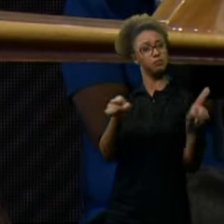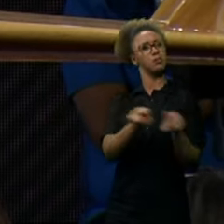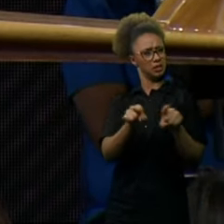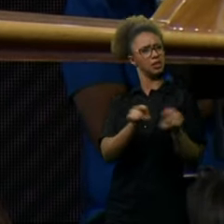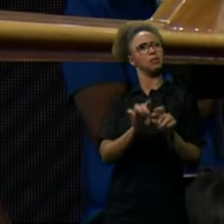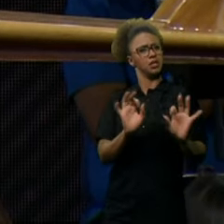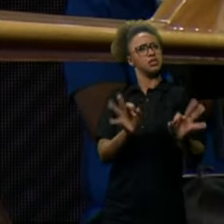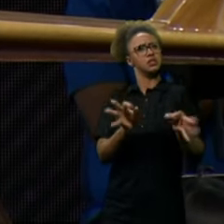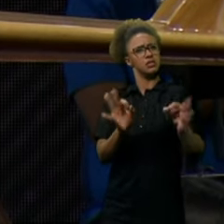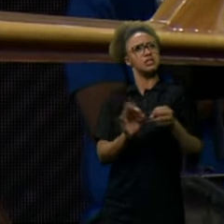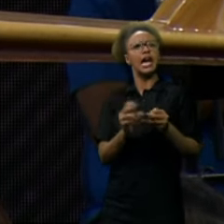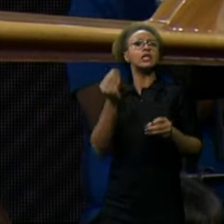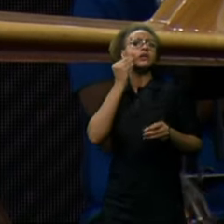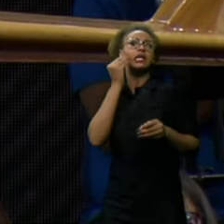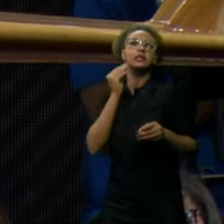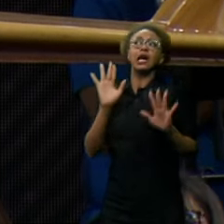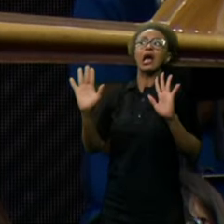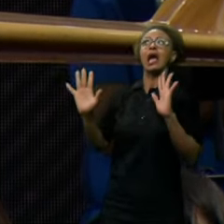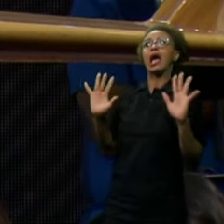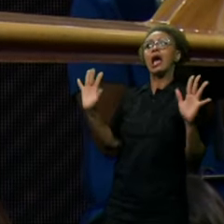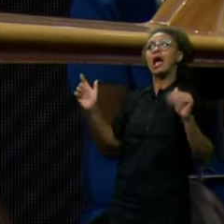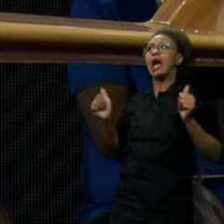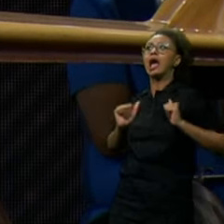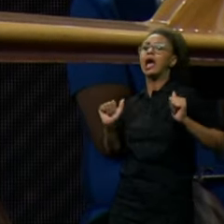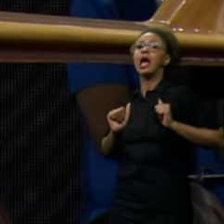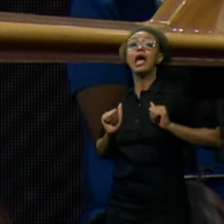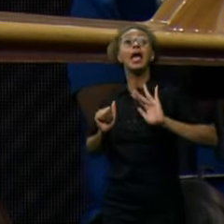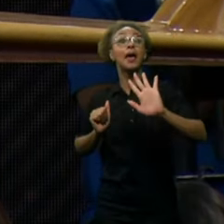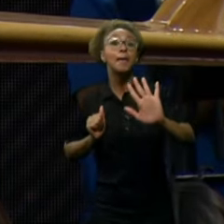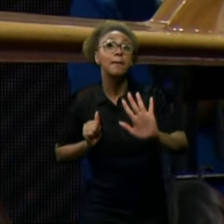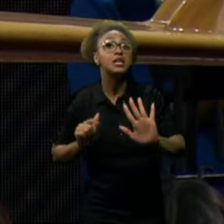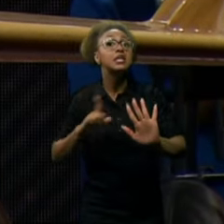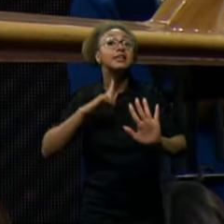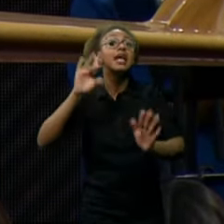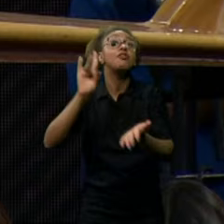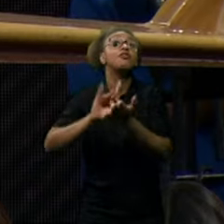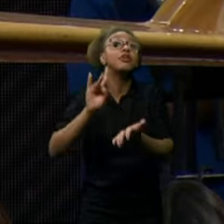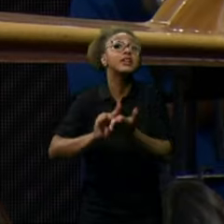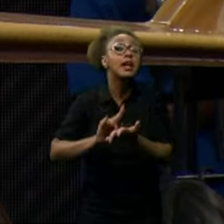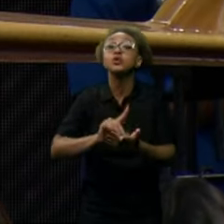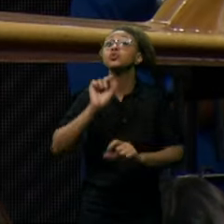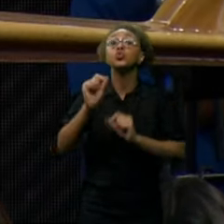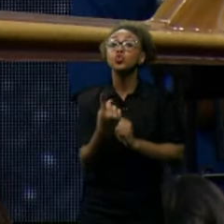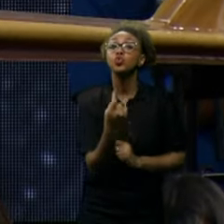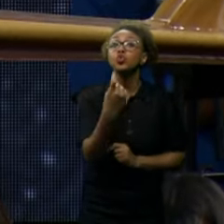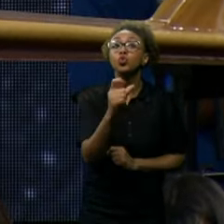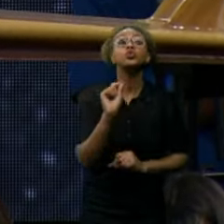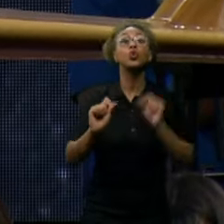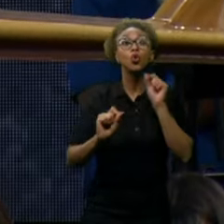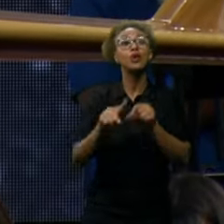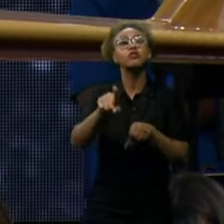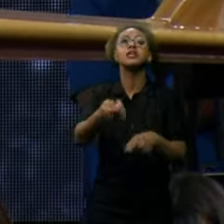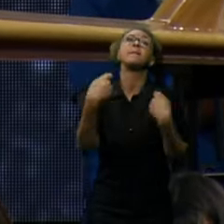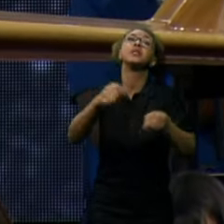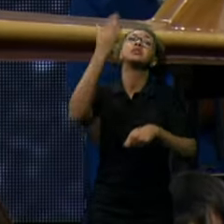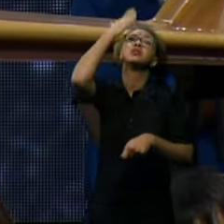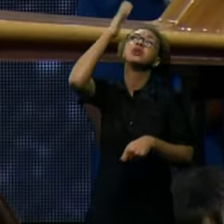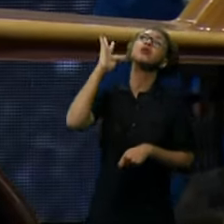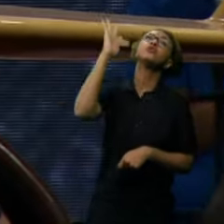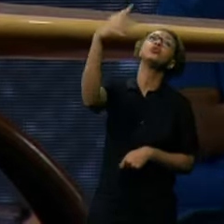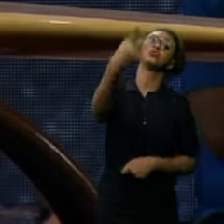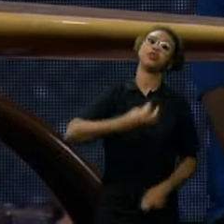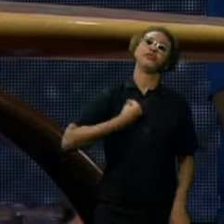para ter entrar em tentar em Contrariar uma verdade que não deveria ser contrariada qual você deveria ser conhecedor do seu